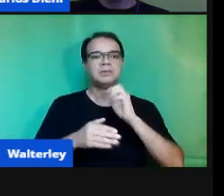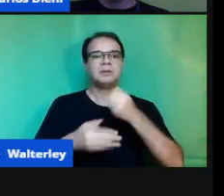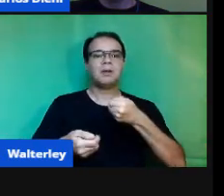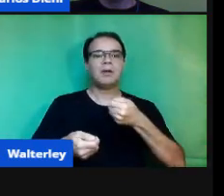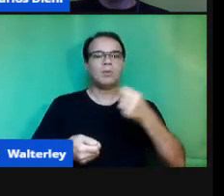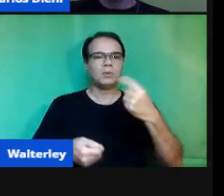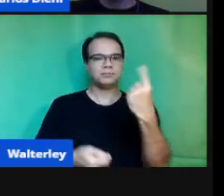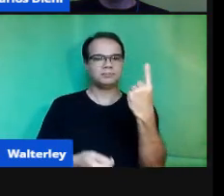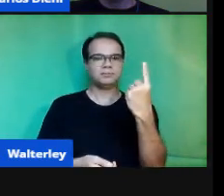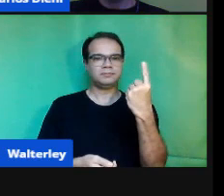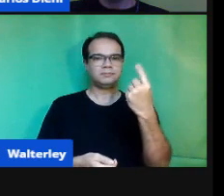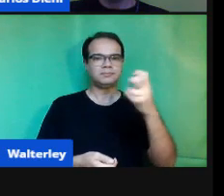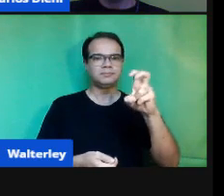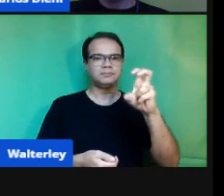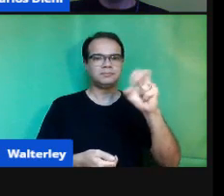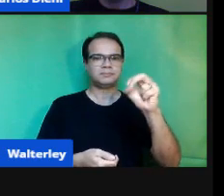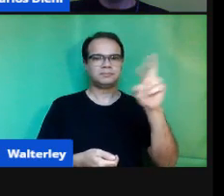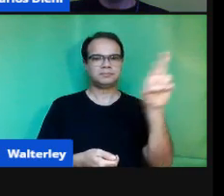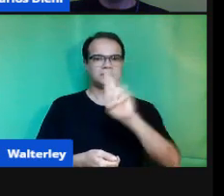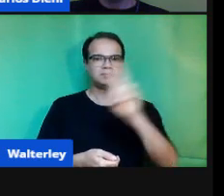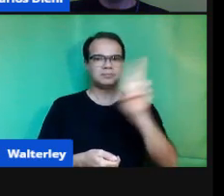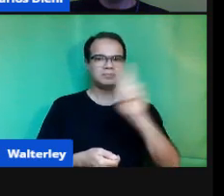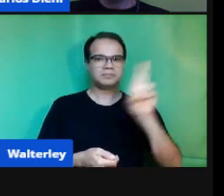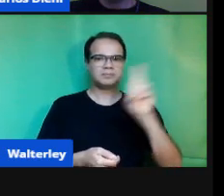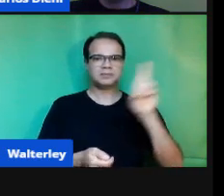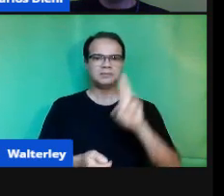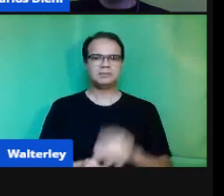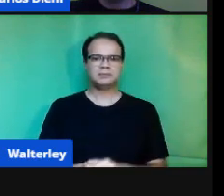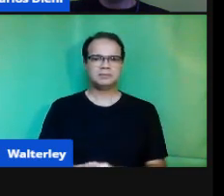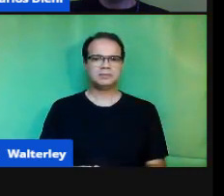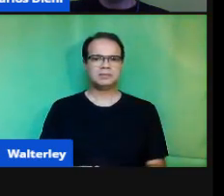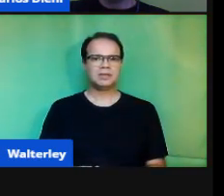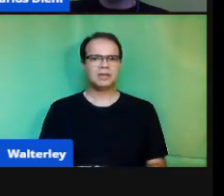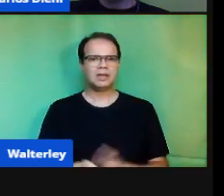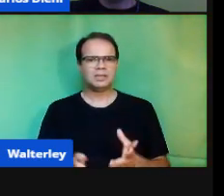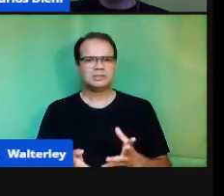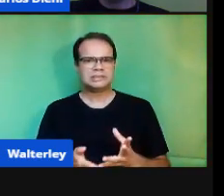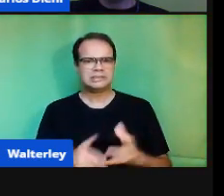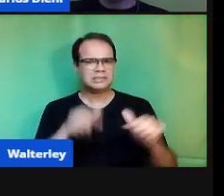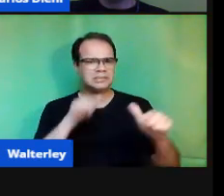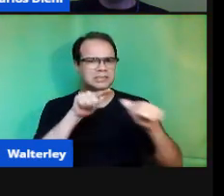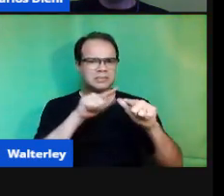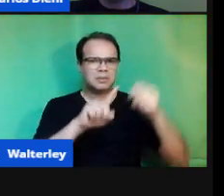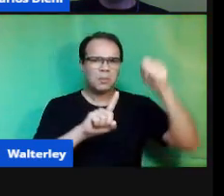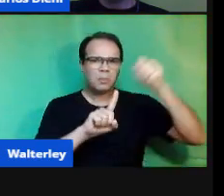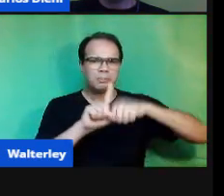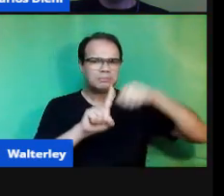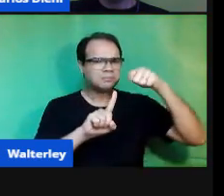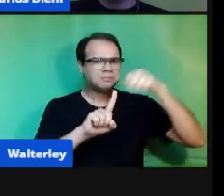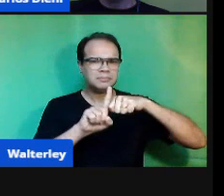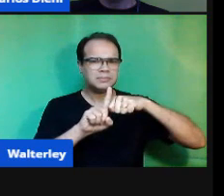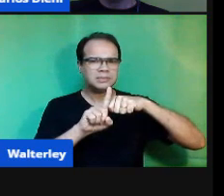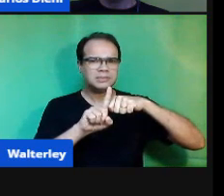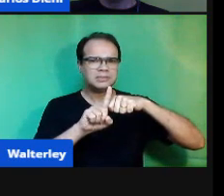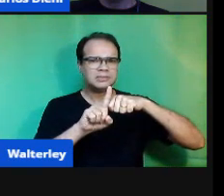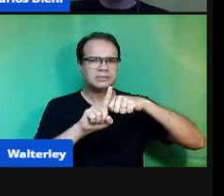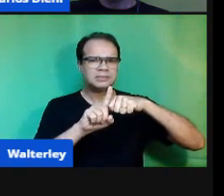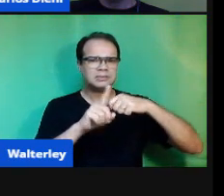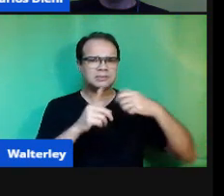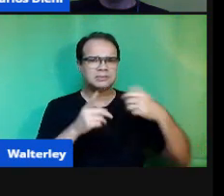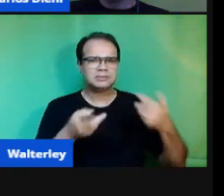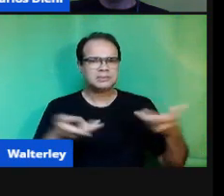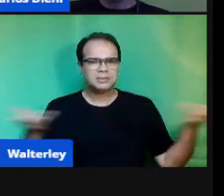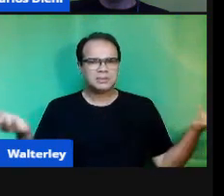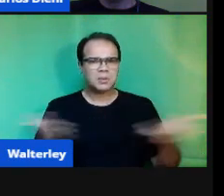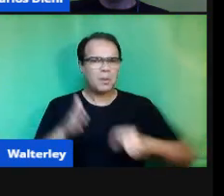Mas pra mim aquilo foi tudo, foi, nossa... R$150, eu trabalho um mês para ganhar isso. Eu trabalhava, eu ganhava 136.